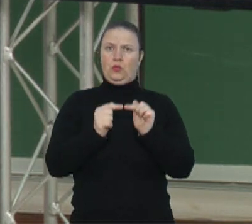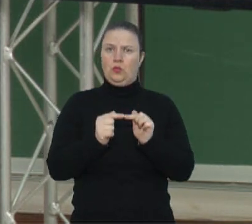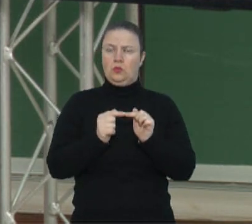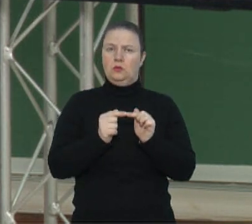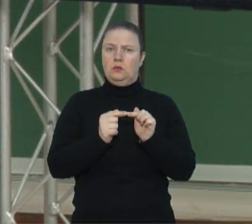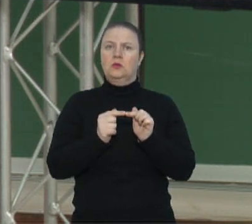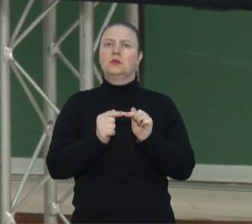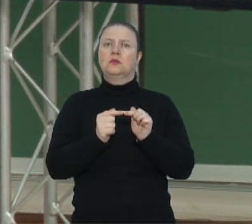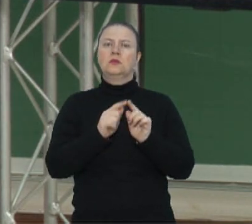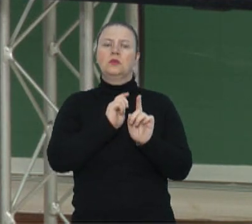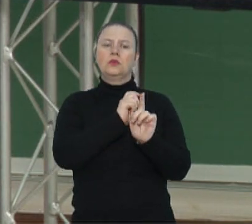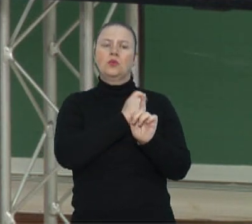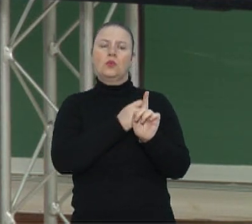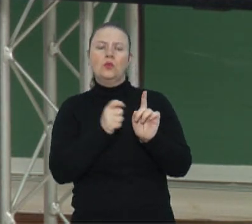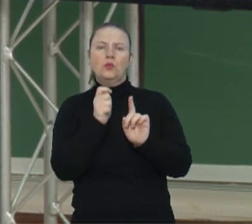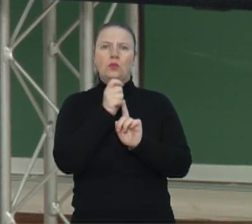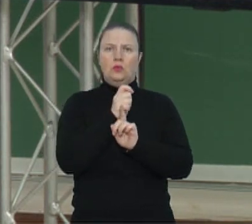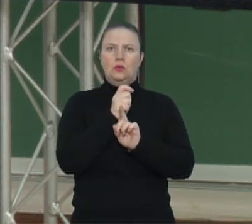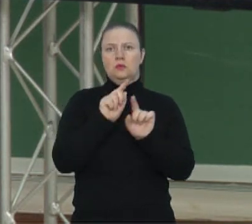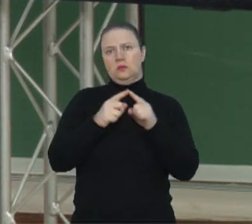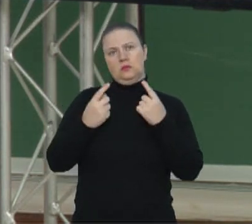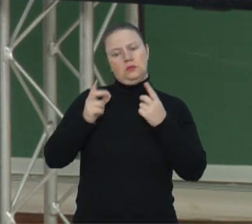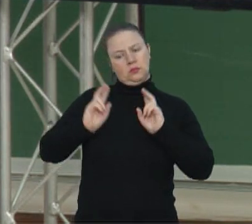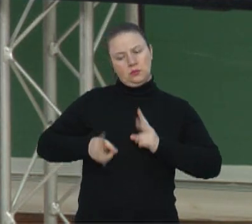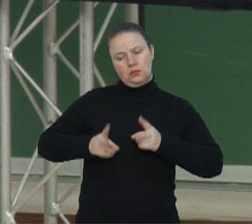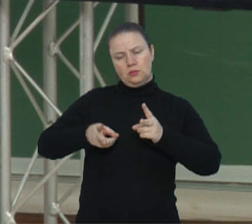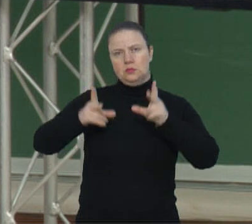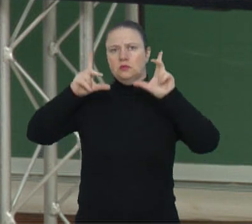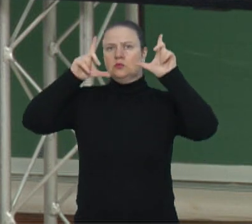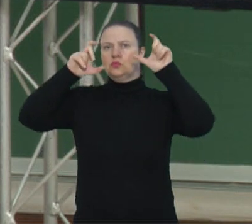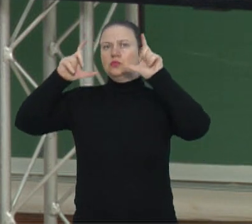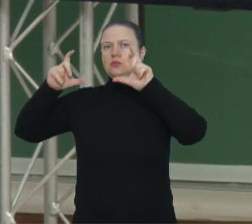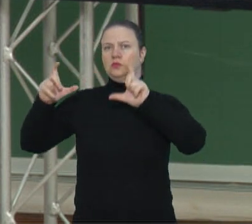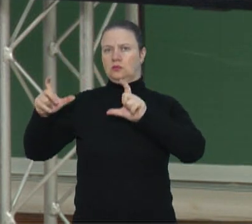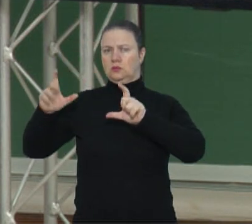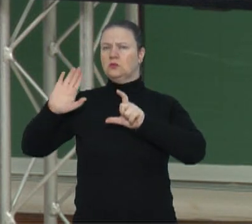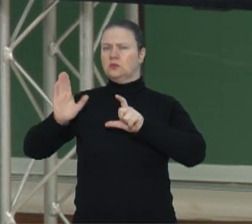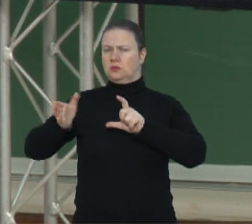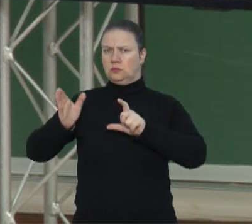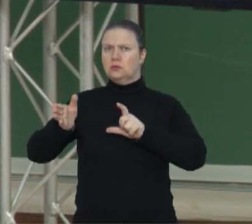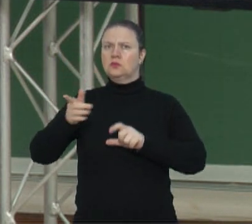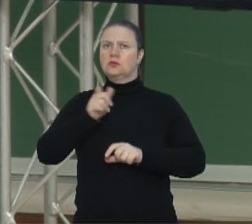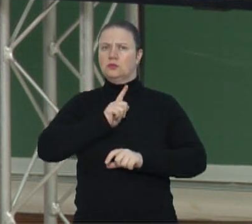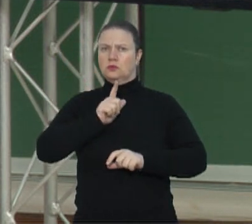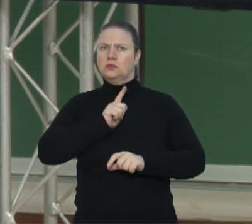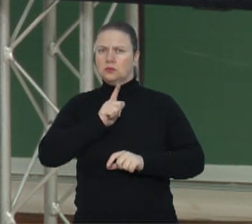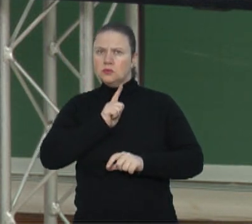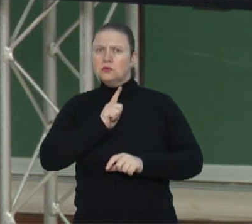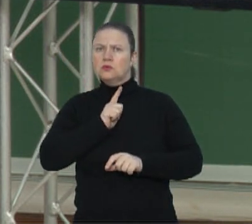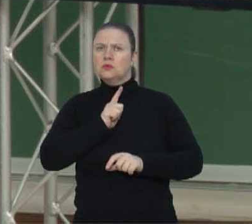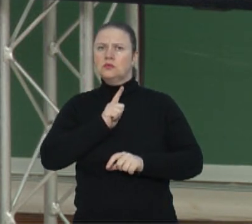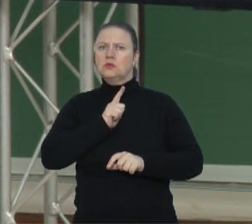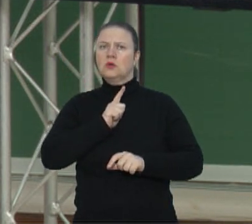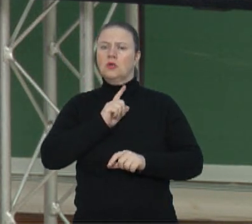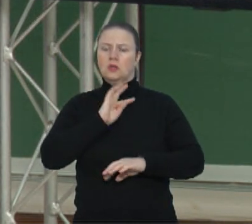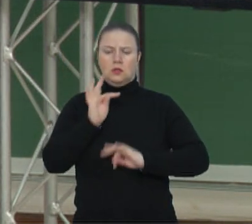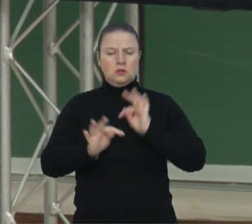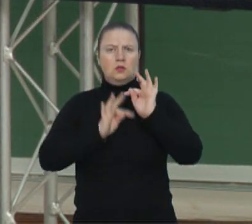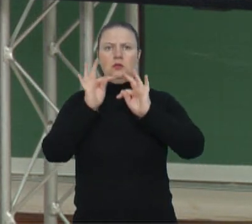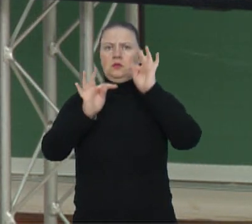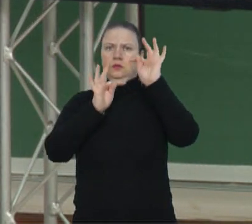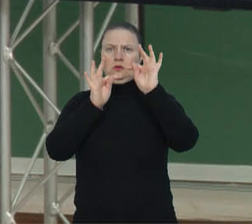mas a fotografia também estava ocorrendo. Lembrando que naquele período já se tinha desenvolvido bastante a tecnologia